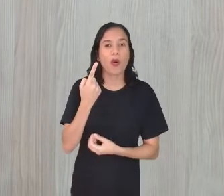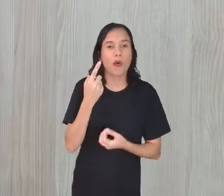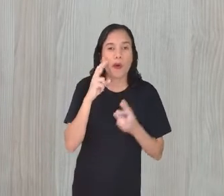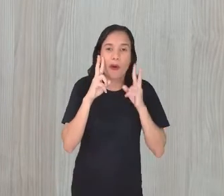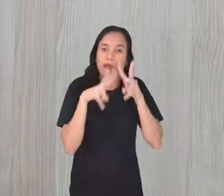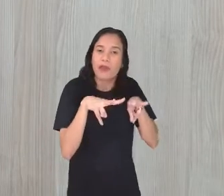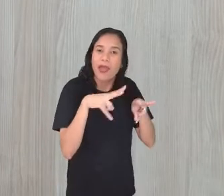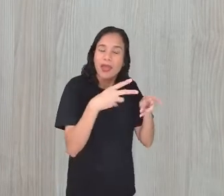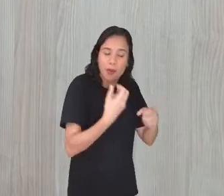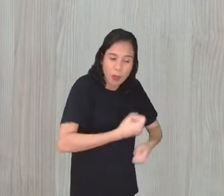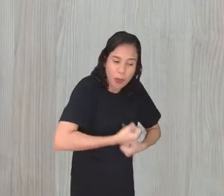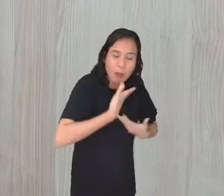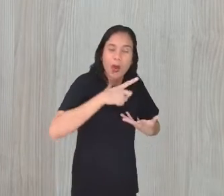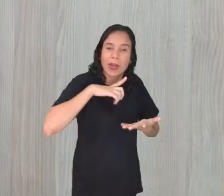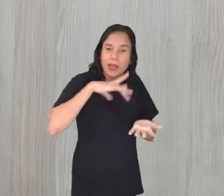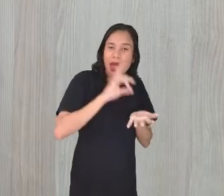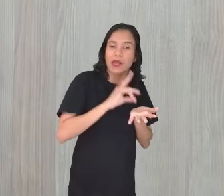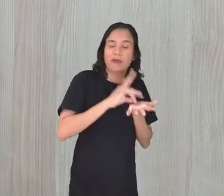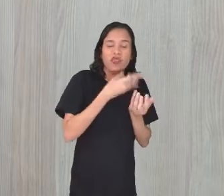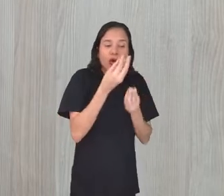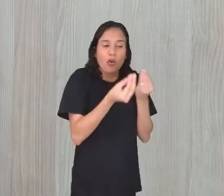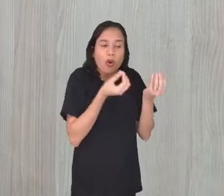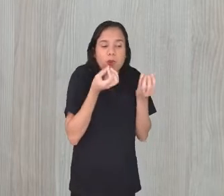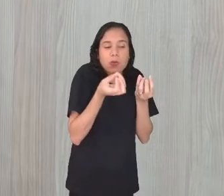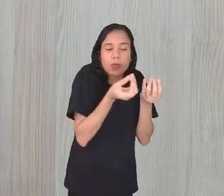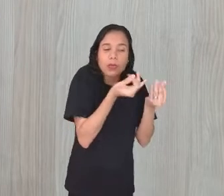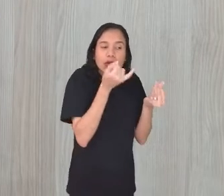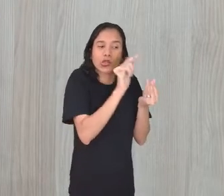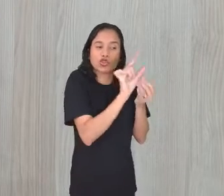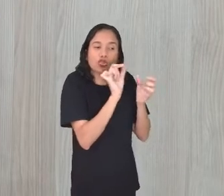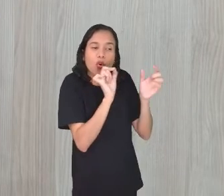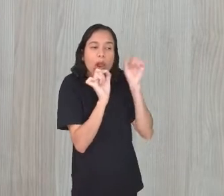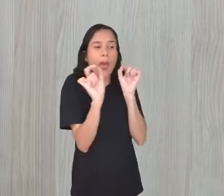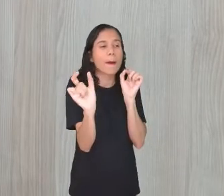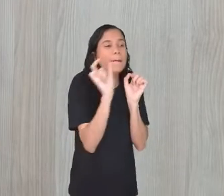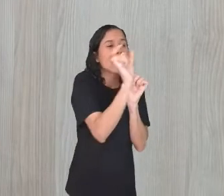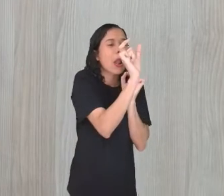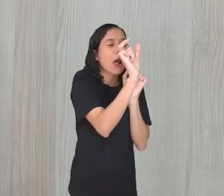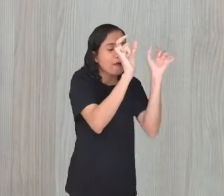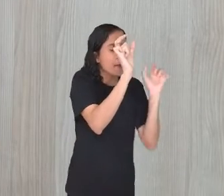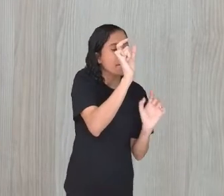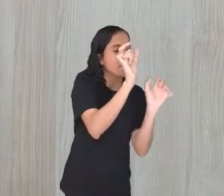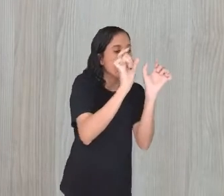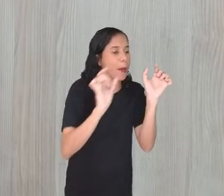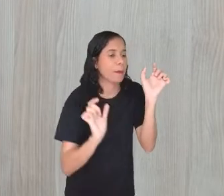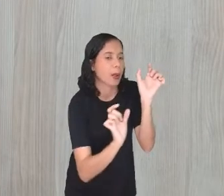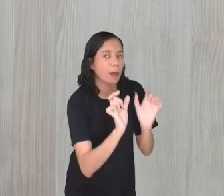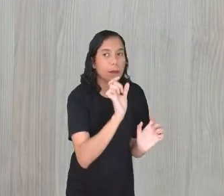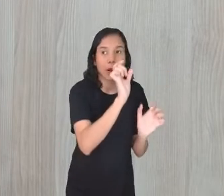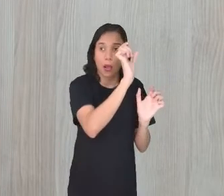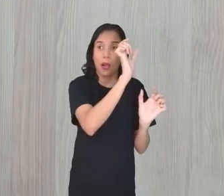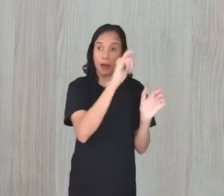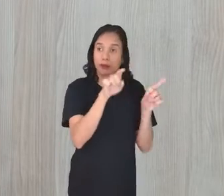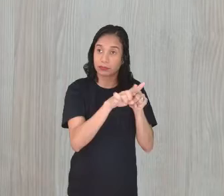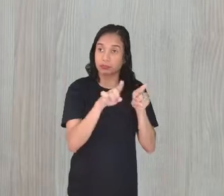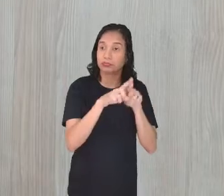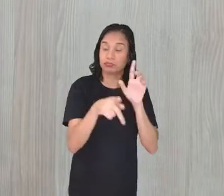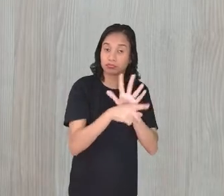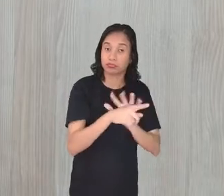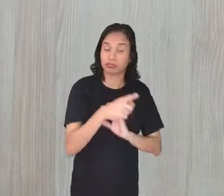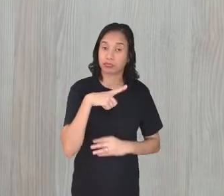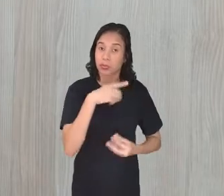um trabalho, de fato, preciosista de uma escolha de palavras, de uma escolha lexical, de